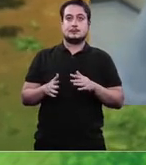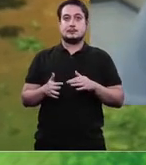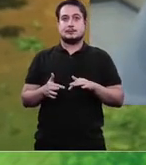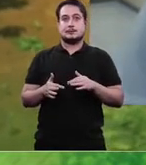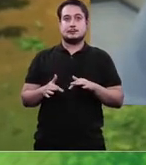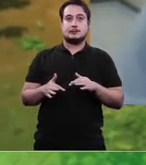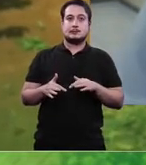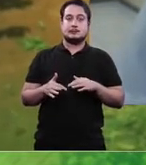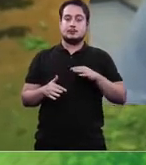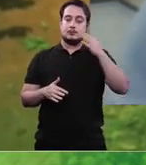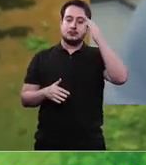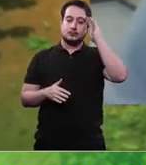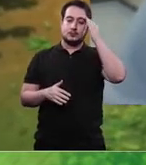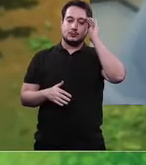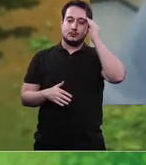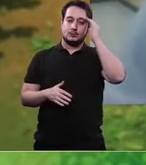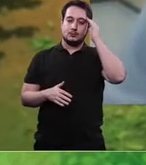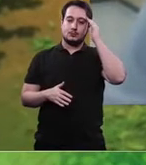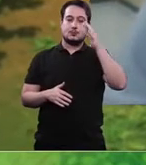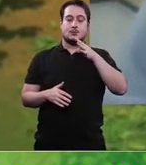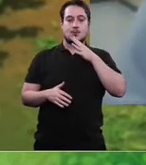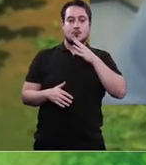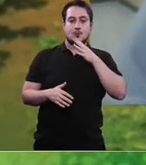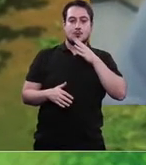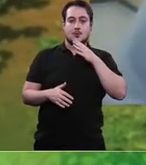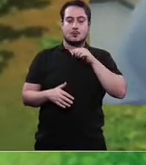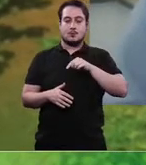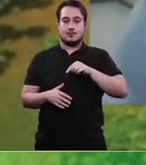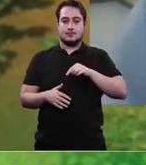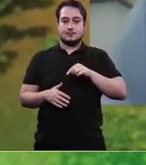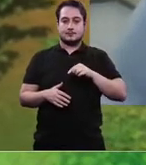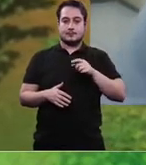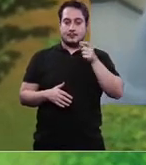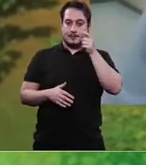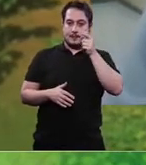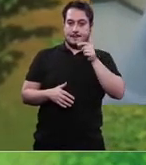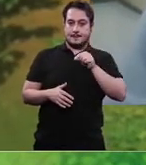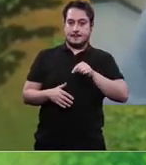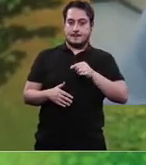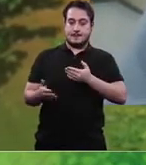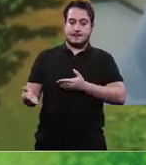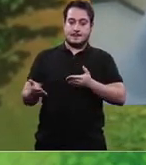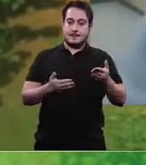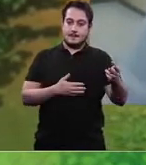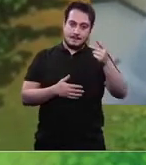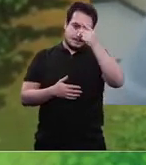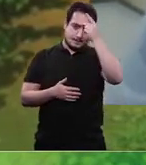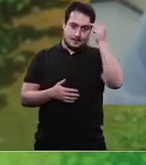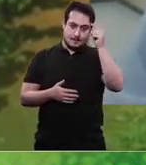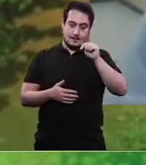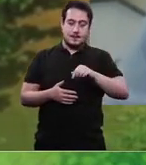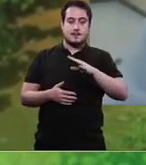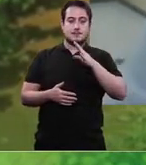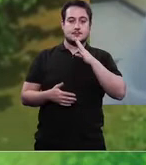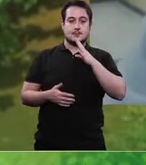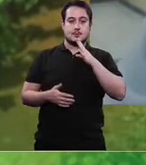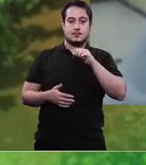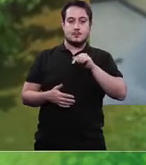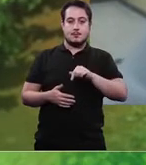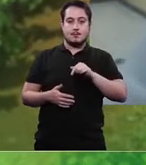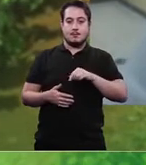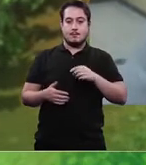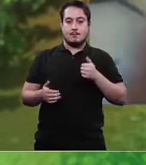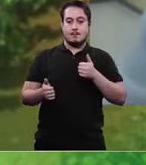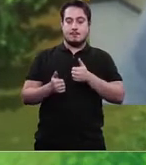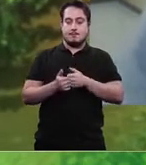de um entendimento, de um conhecimento. Talvez seria interessante a gente convidar as pessoas para conhecer de